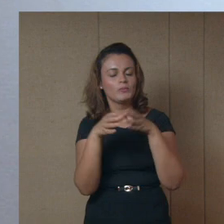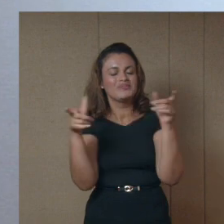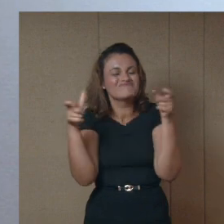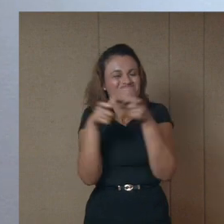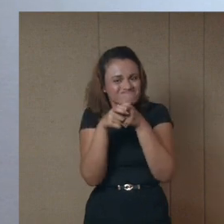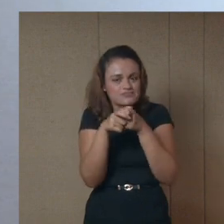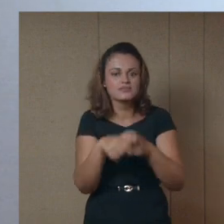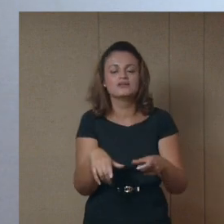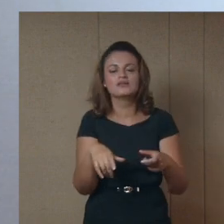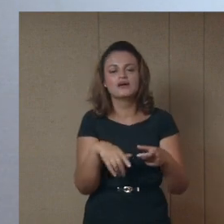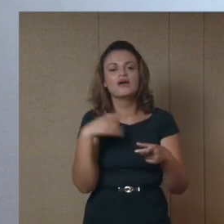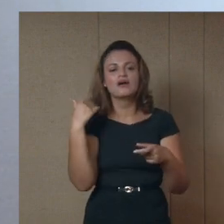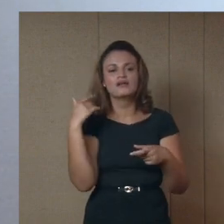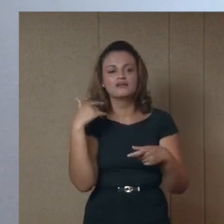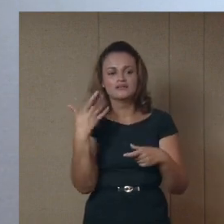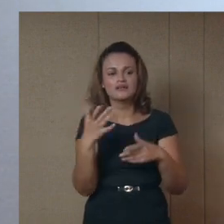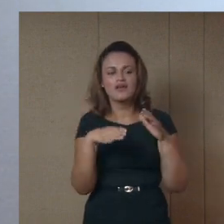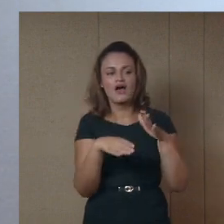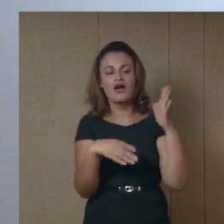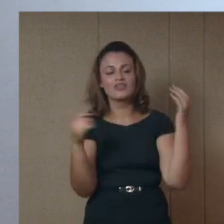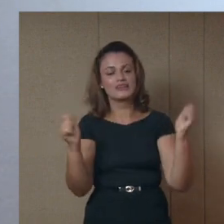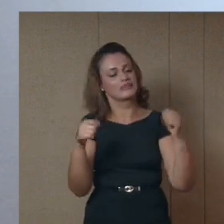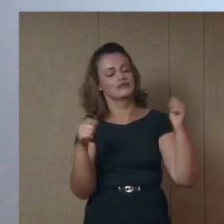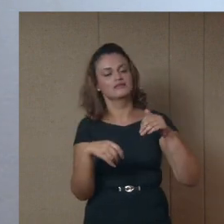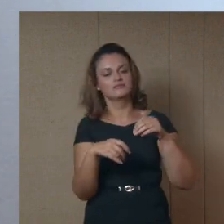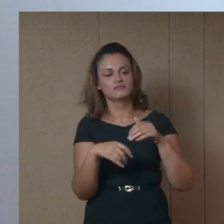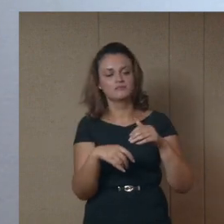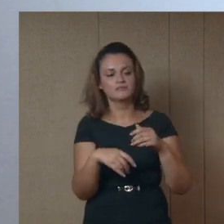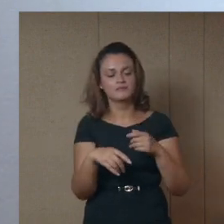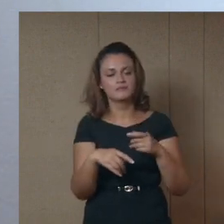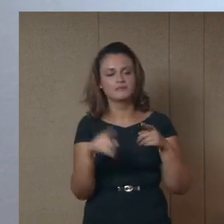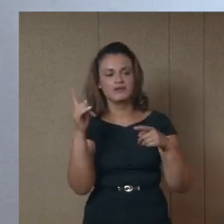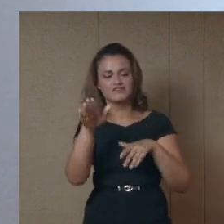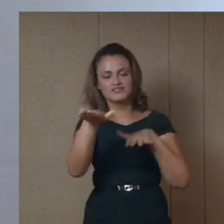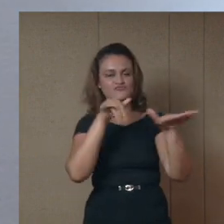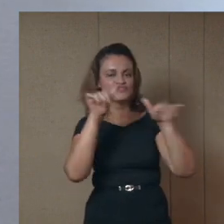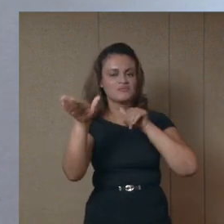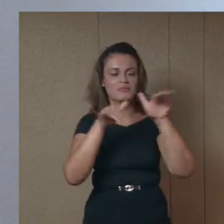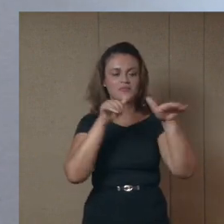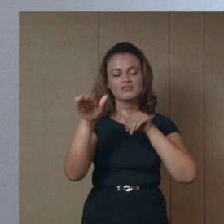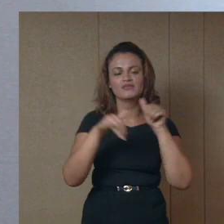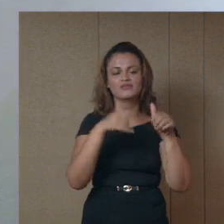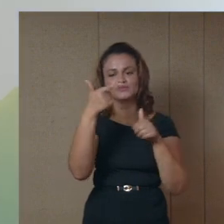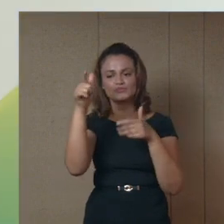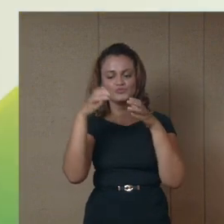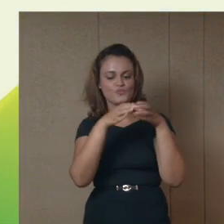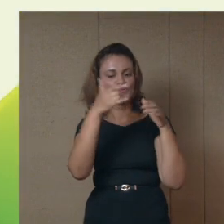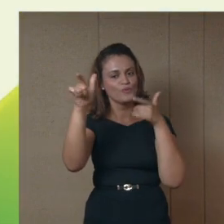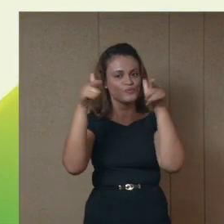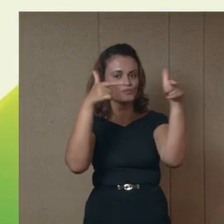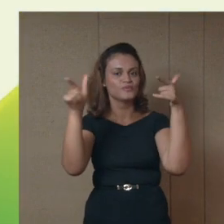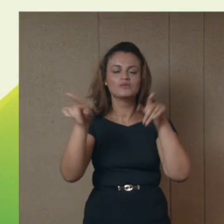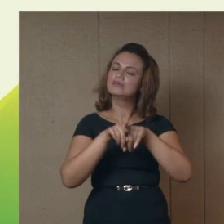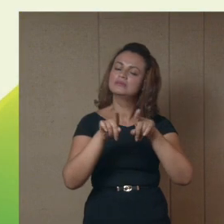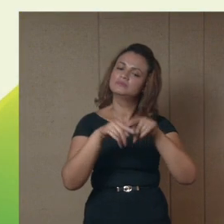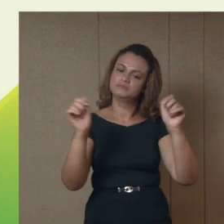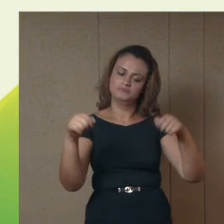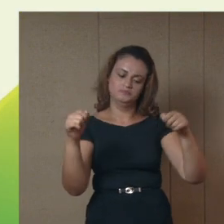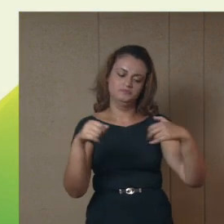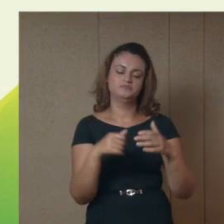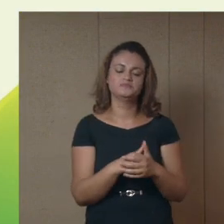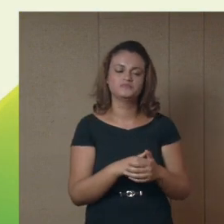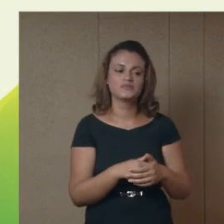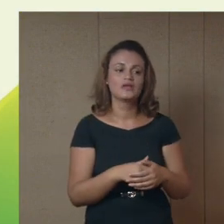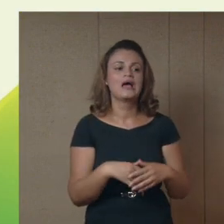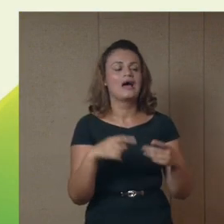mais enxuta mas que que nos 10 possibilidade de fazer o chamamento desses órgãos setoriais bom